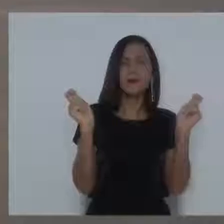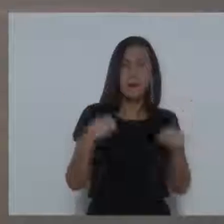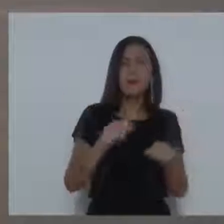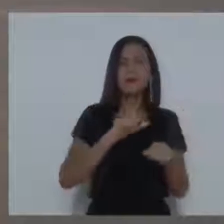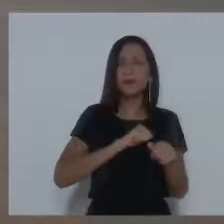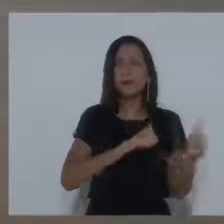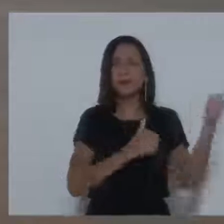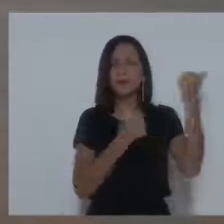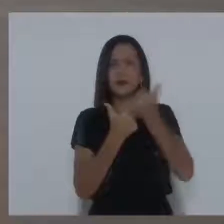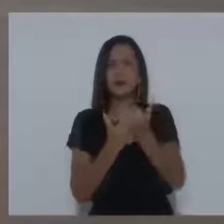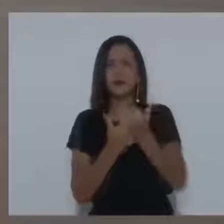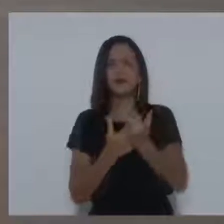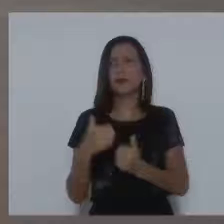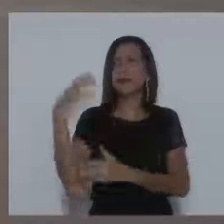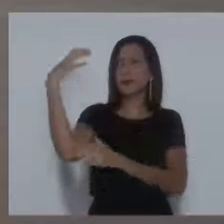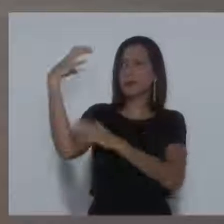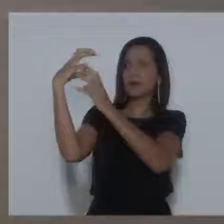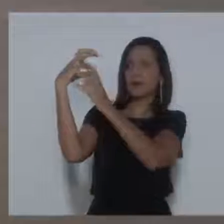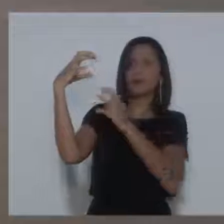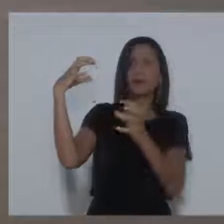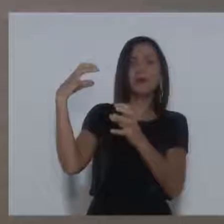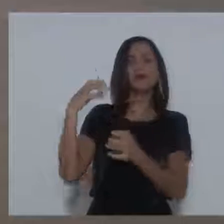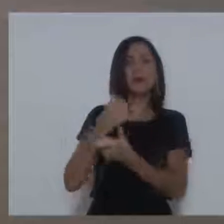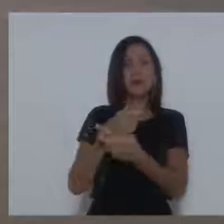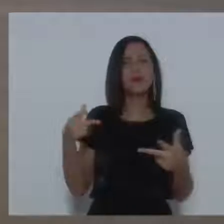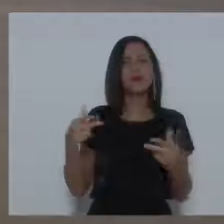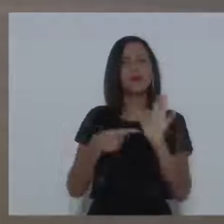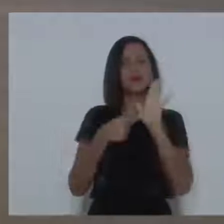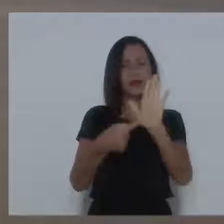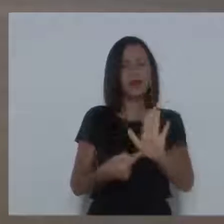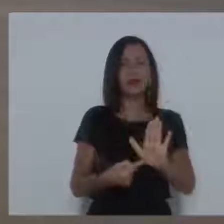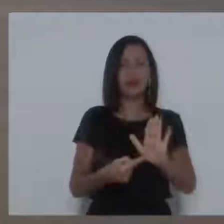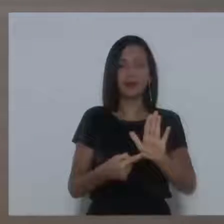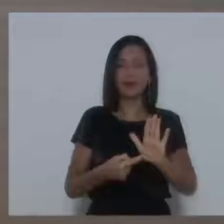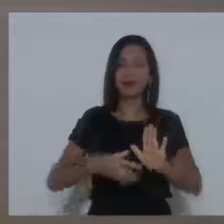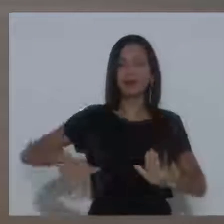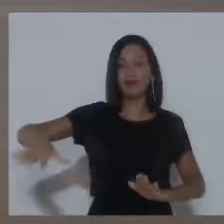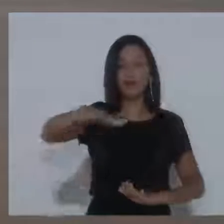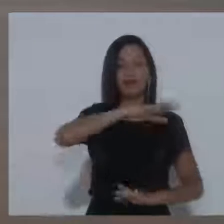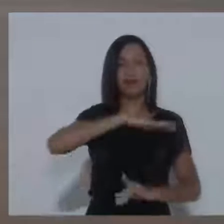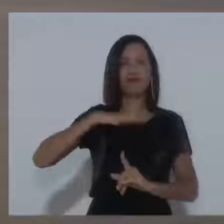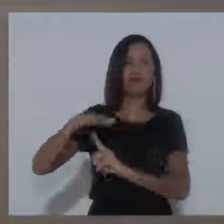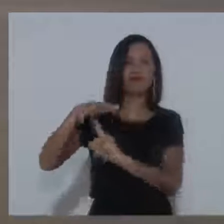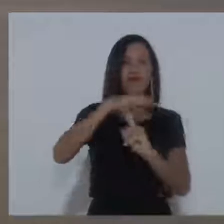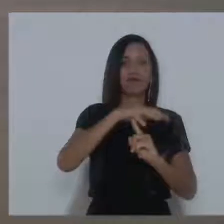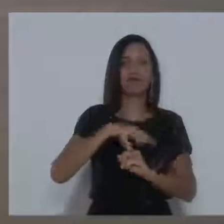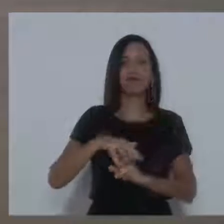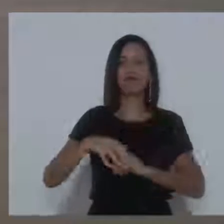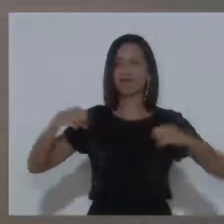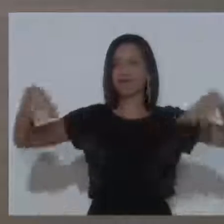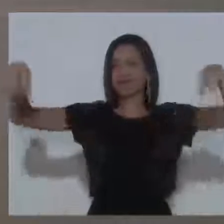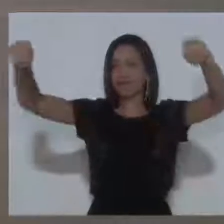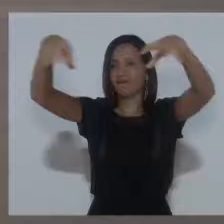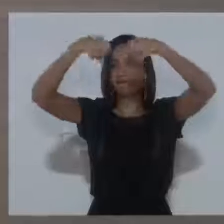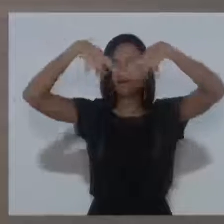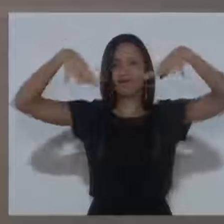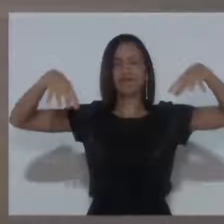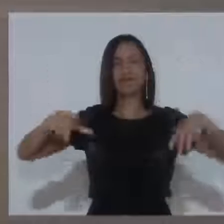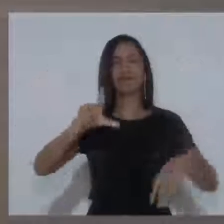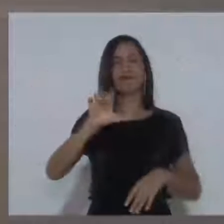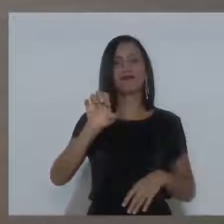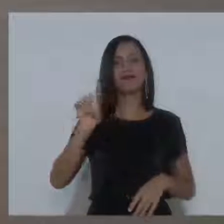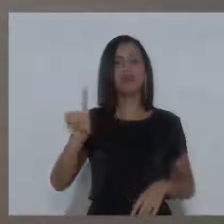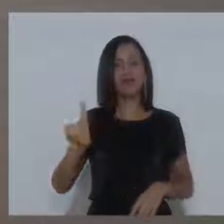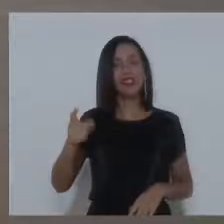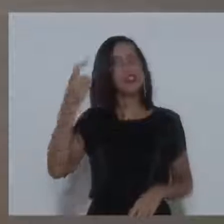vereadores mais antigos, e hoje é uma referência no nosso município, com uma praça com iluminação muito boa, lâmpada LED. E por que